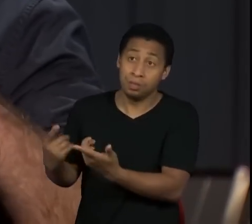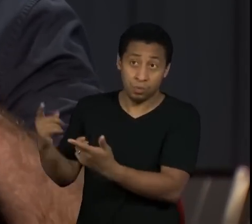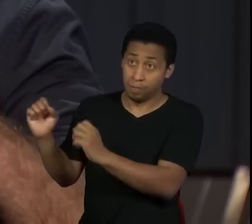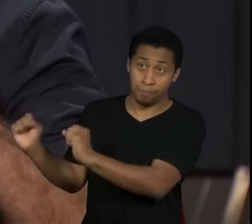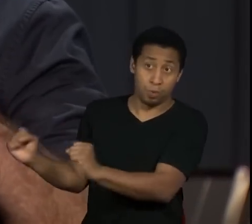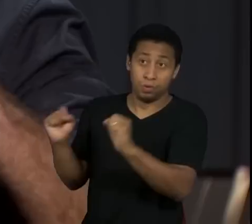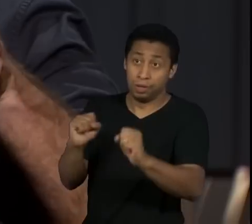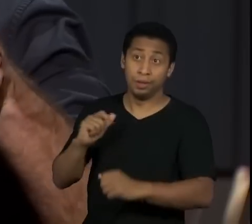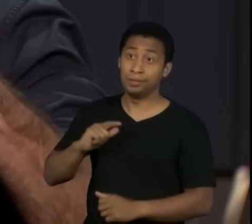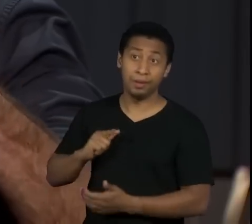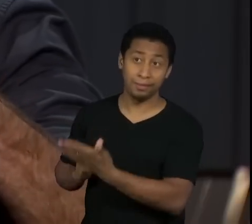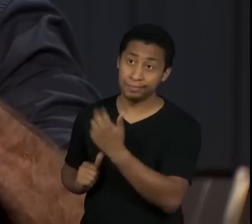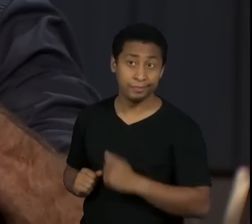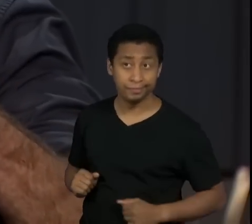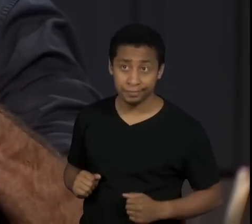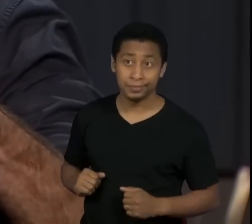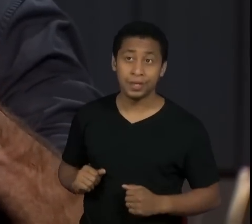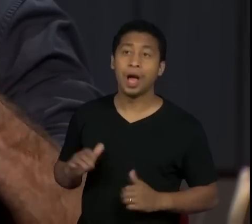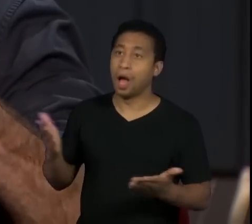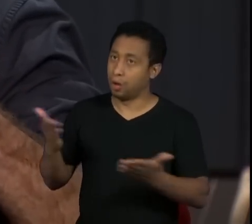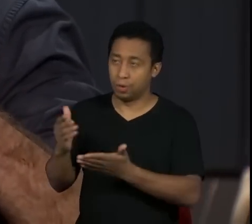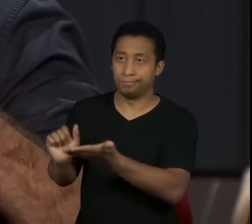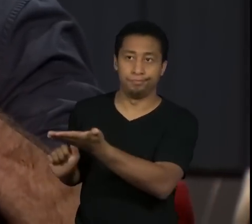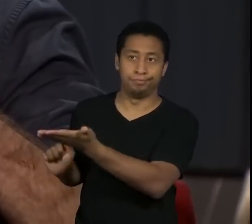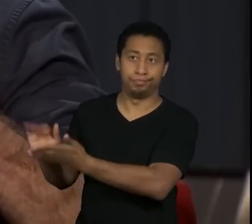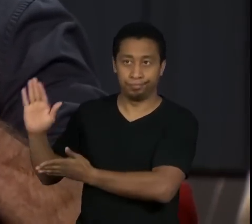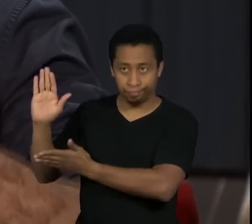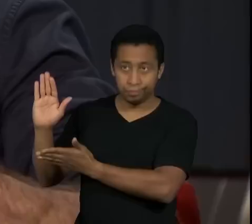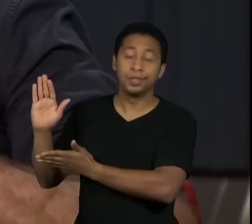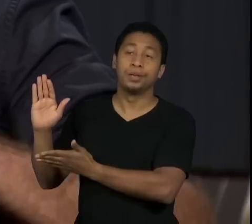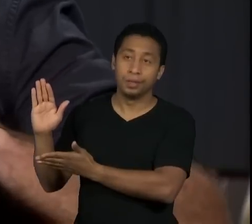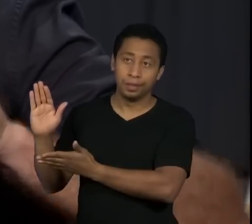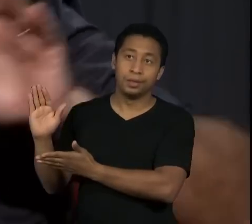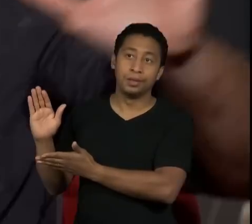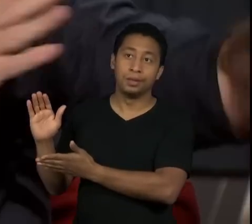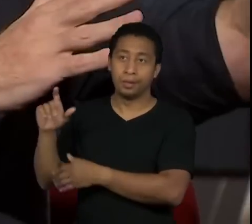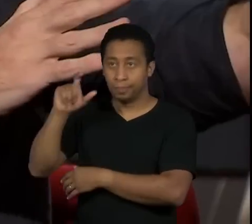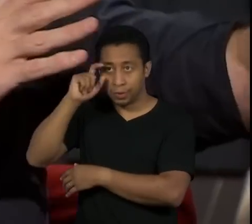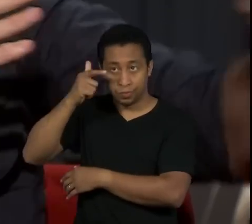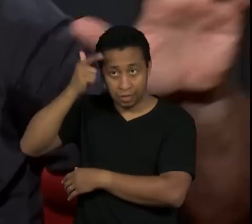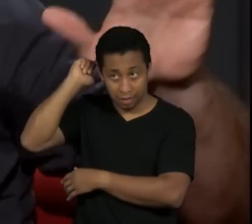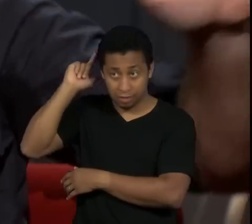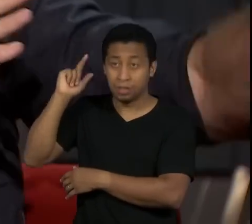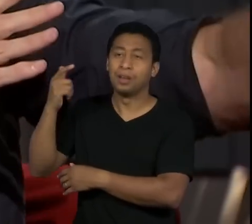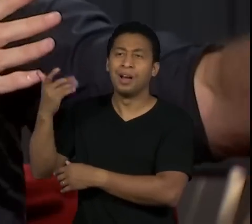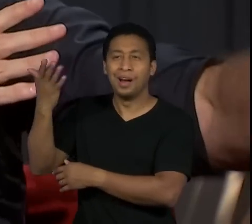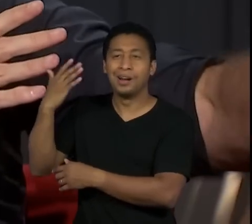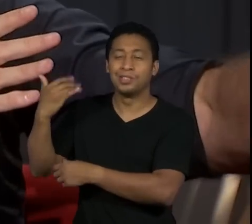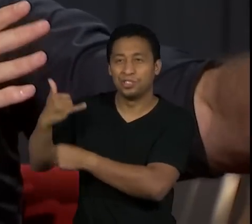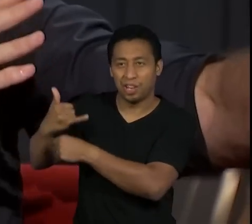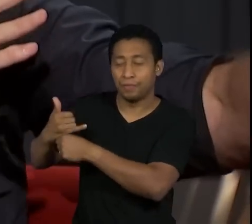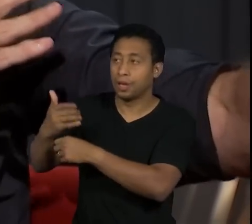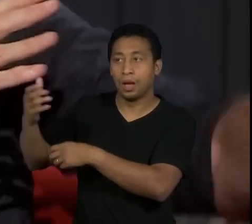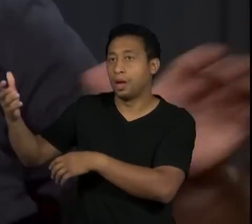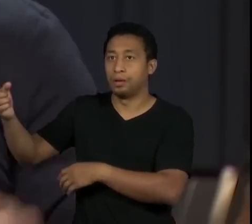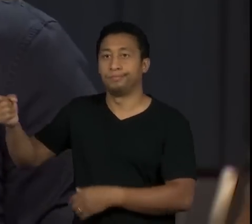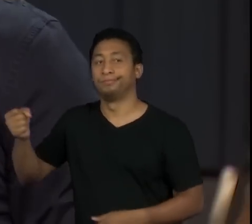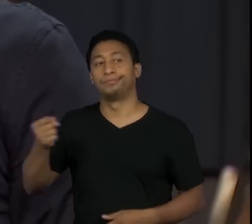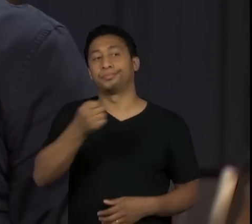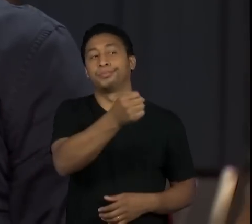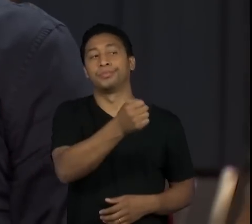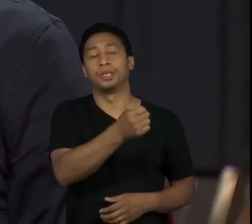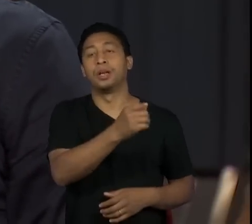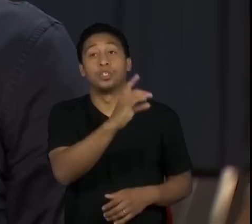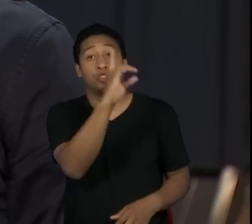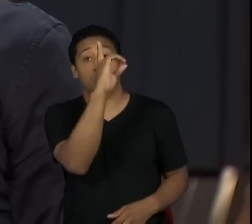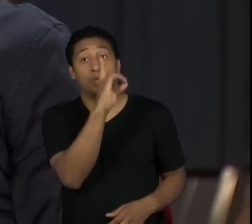eles conseguiram fazer agora é o seguinte: eles tiraram Paulo Guedes da mesa de operação e botaram numa mesa da diretoria lá longe e continuam